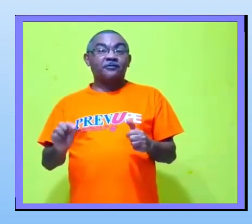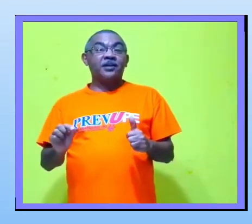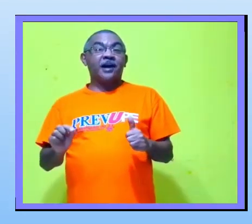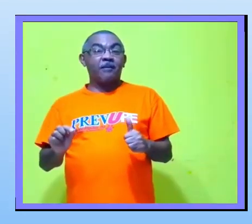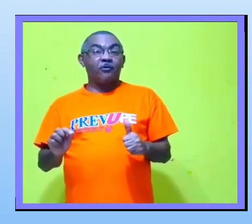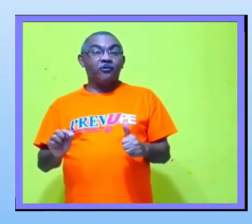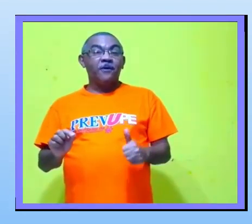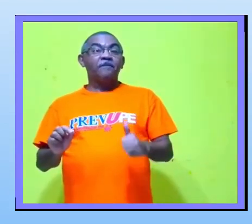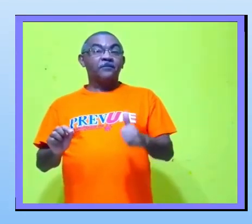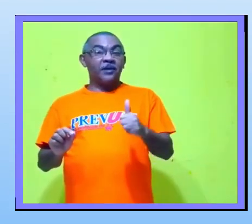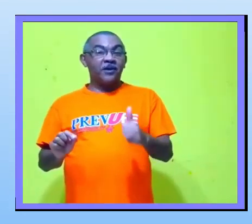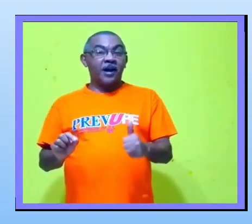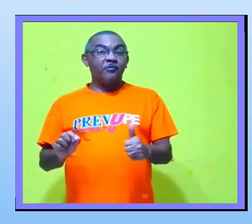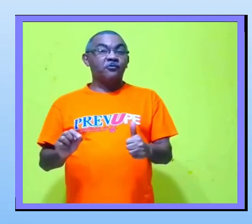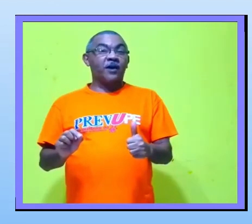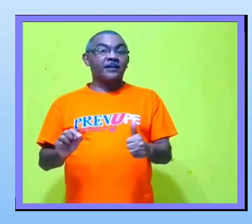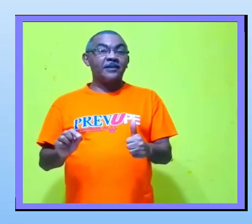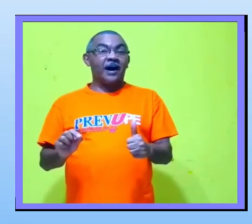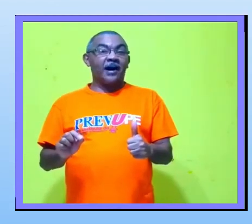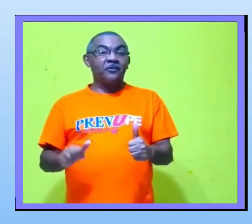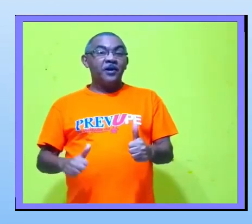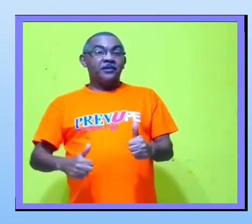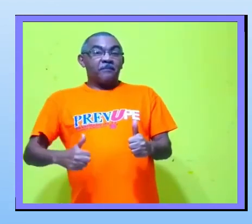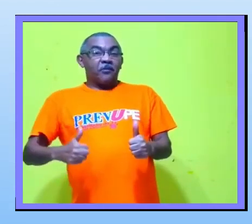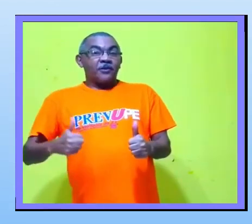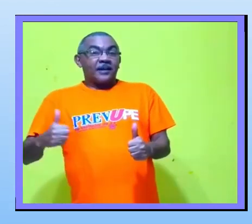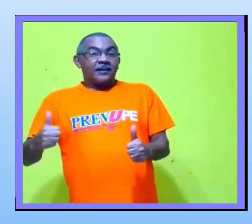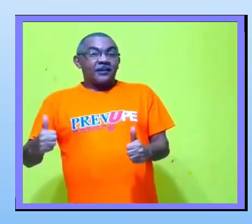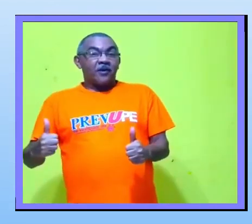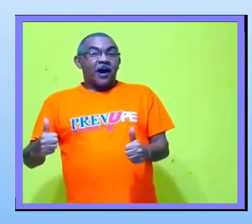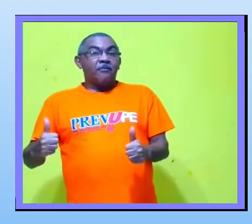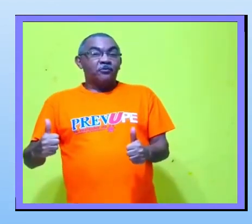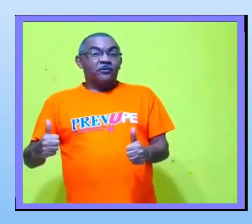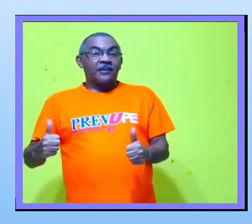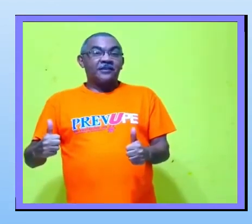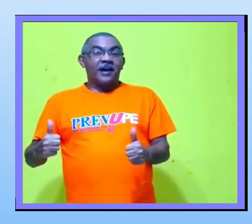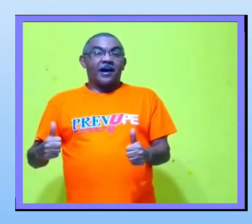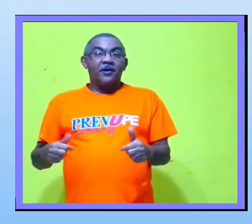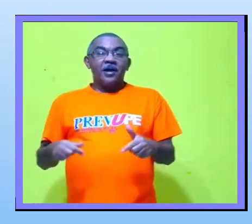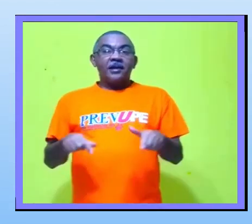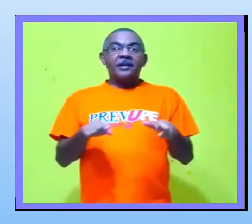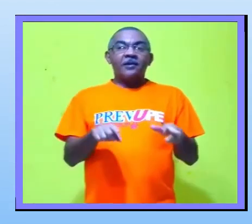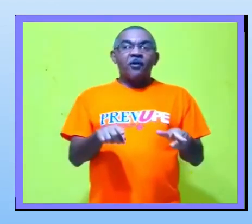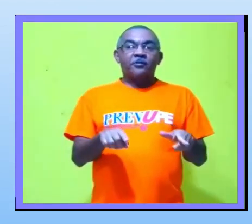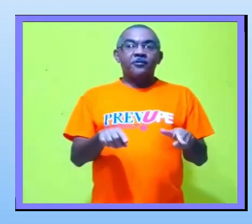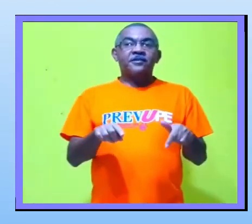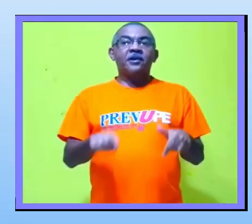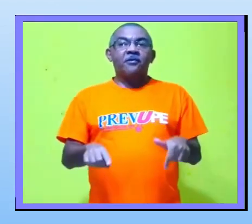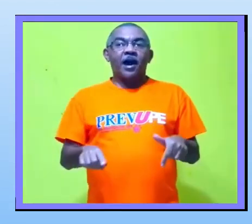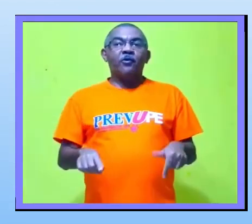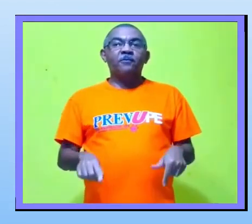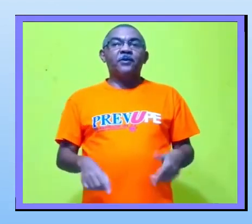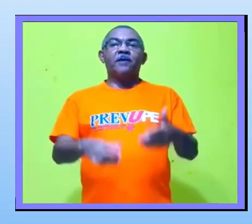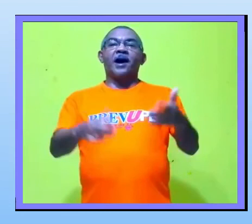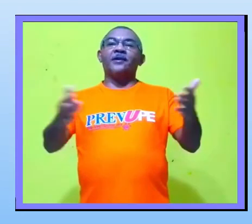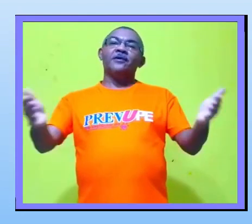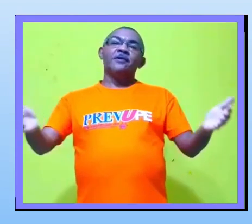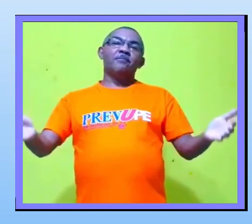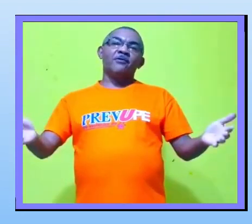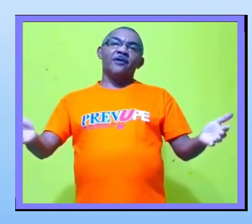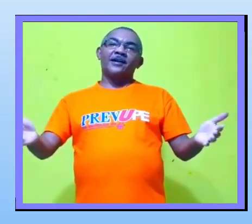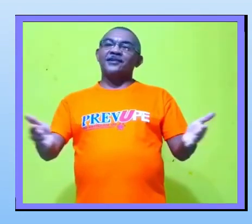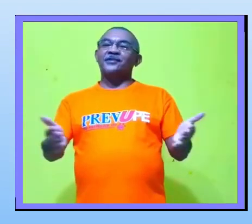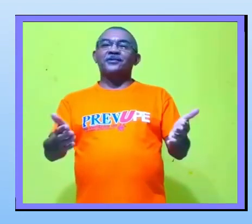outros átomos de carbono. Tem um carbono quaternário, depois é que tem um carbono terciário. E tem quantos? 5 carbono